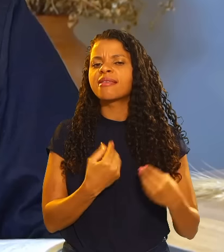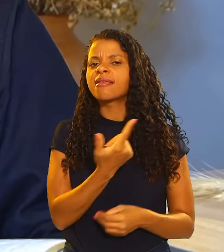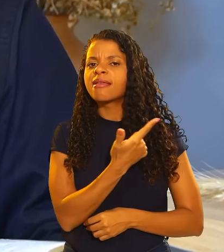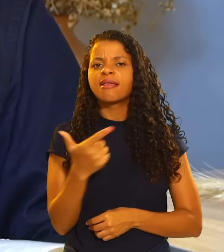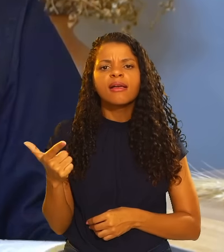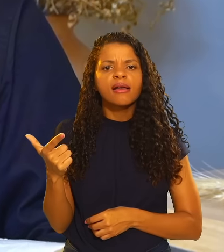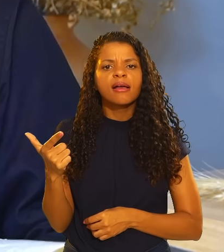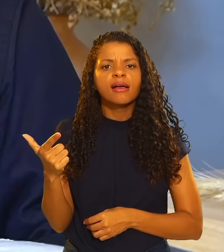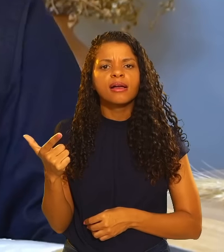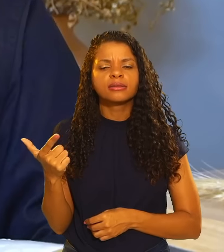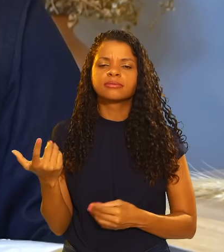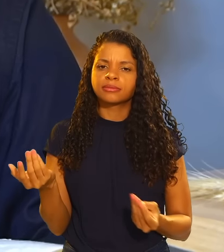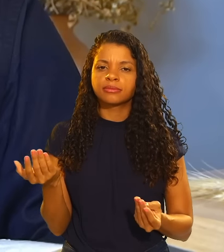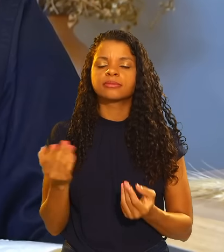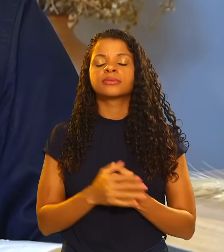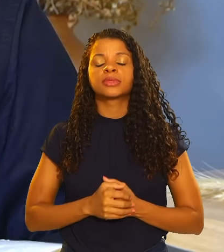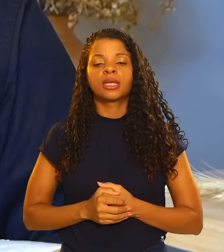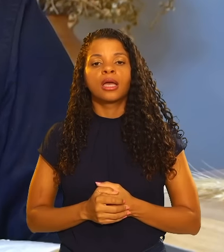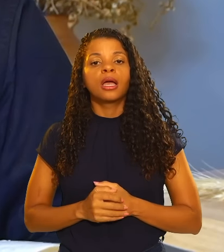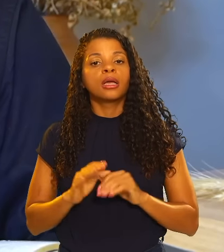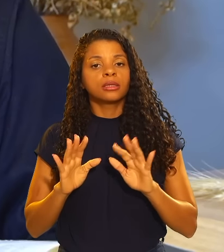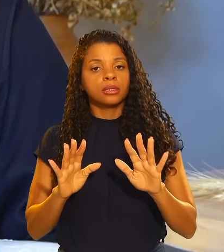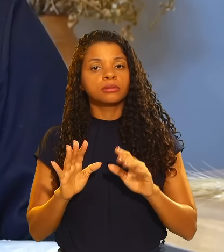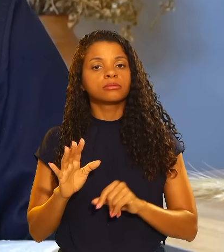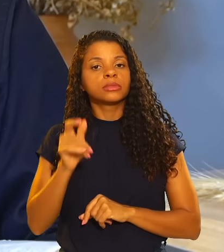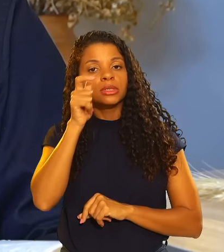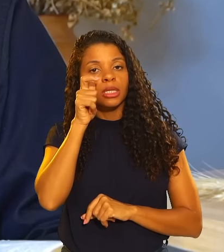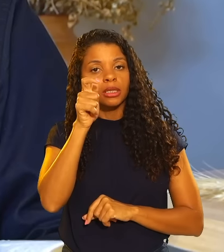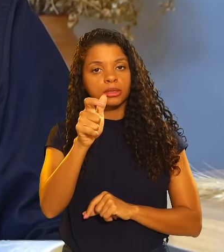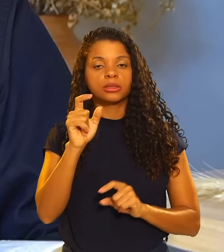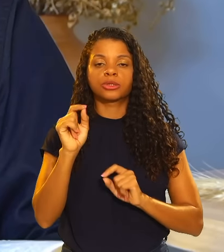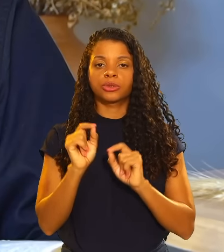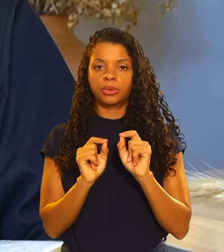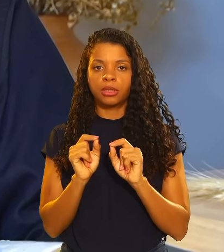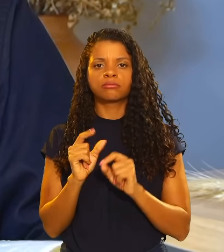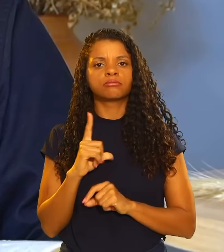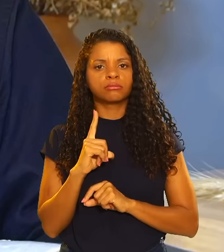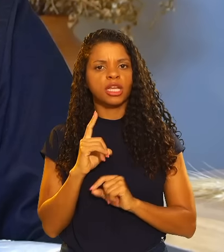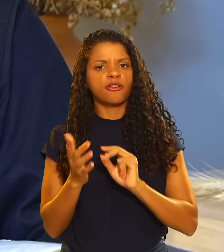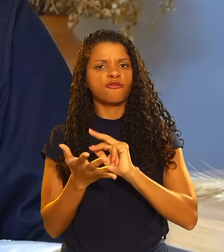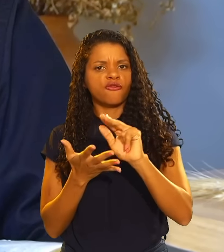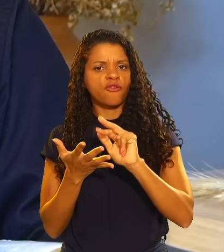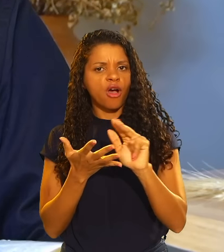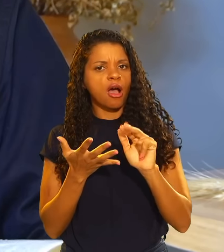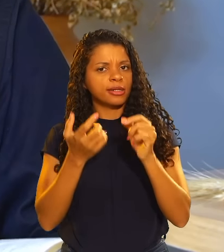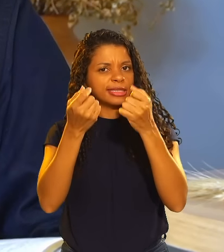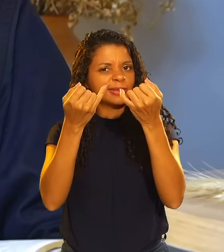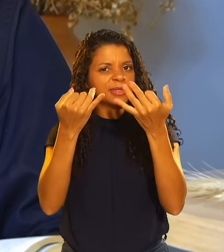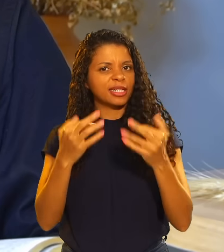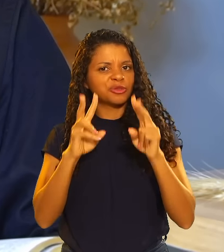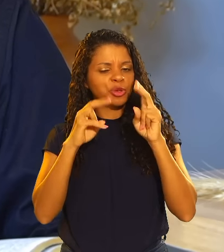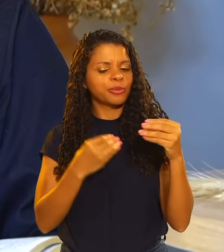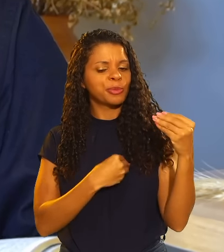30. E aí, queridos, é interessante notar que você tem várias explicações para esse pecado imperdoável.